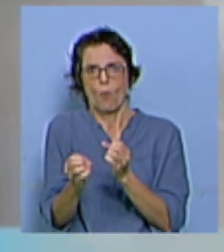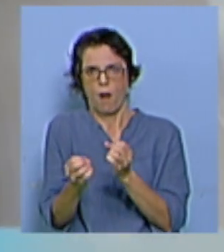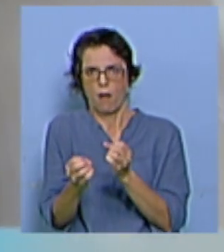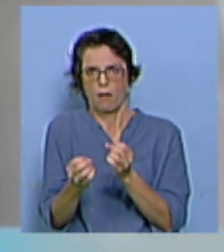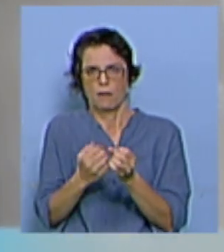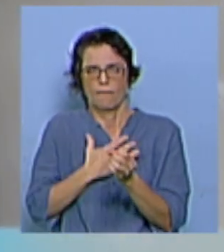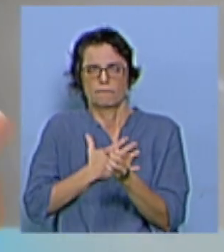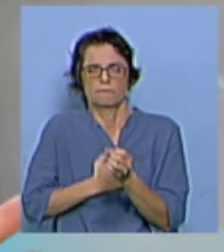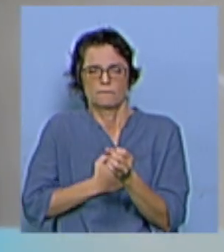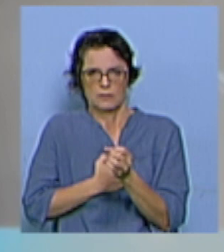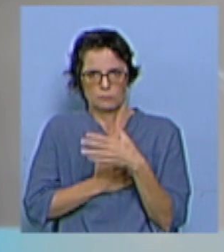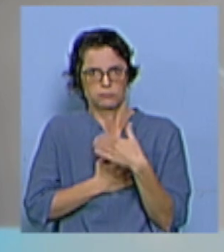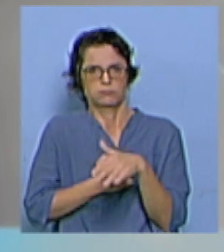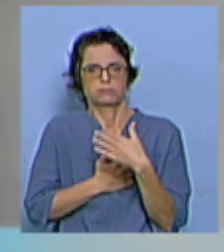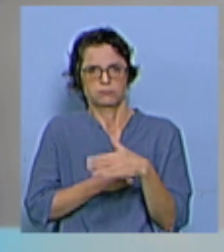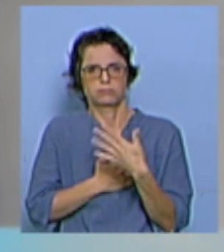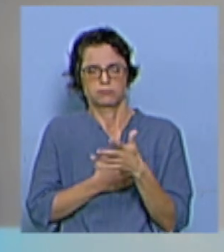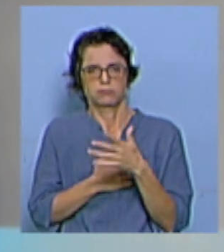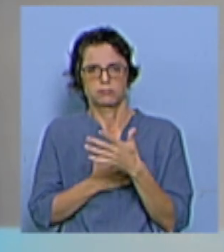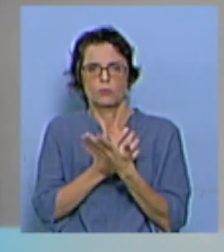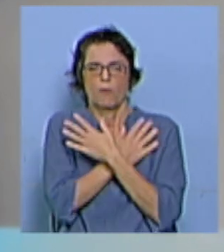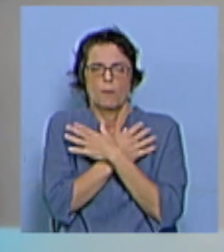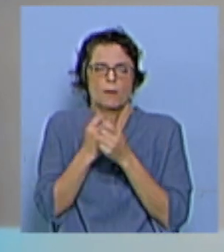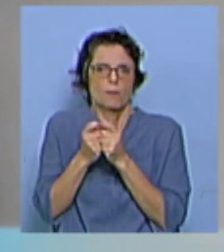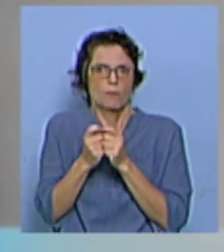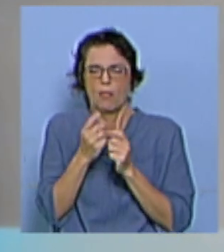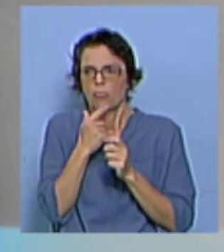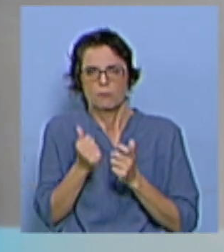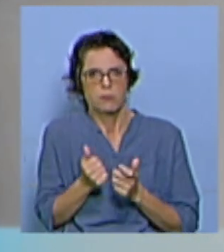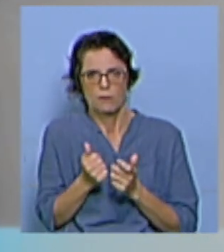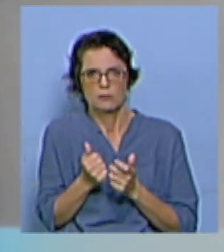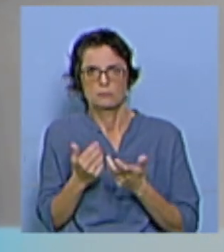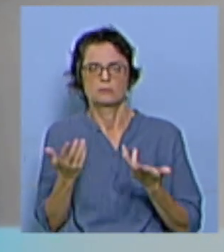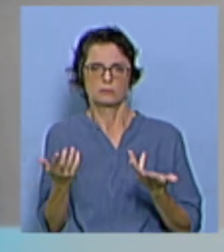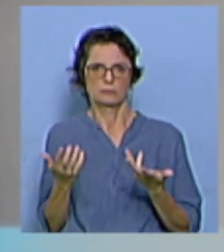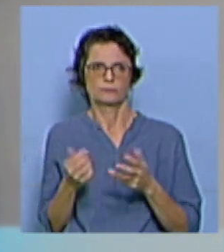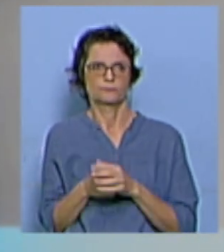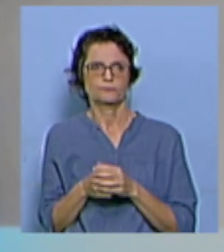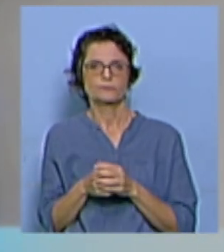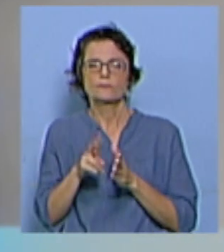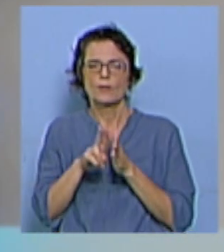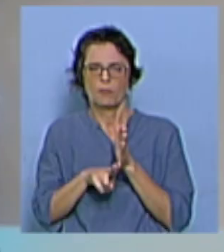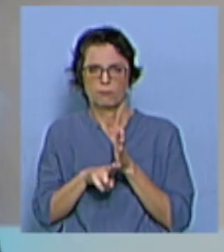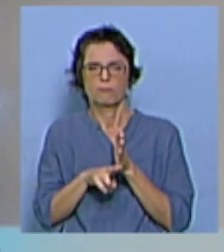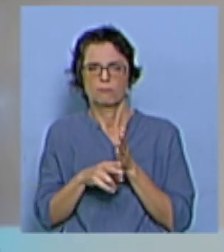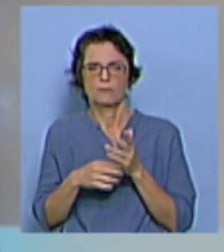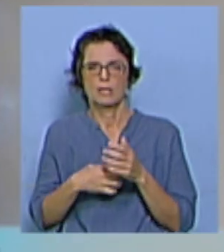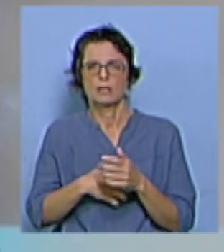menos não podem ter ali todos os amigos e todas as pessoas que gostariam de estar. Há lutos por fazer? Eu penso que